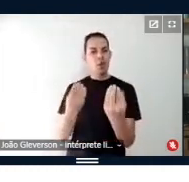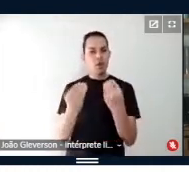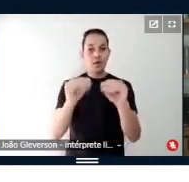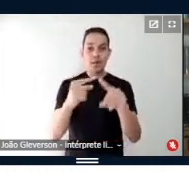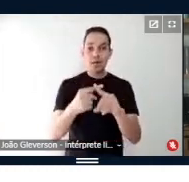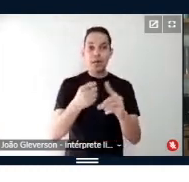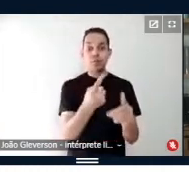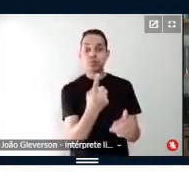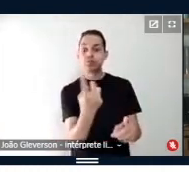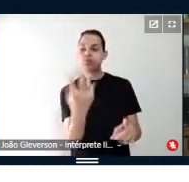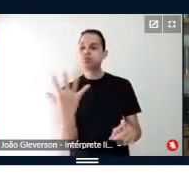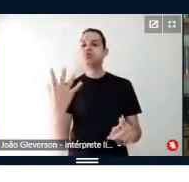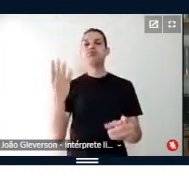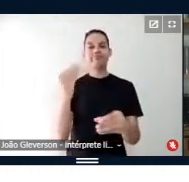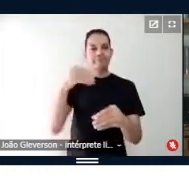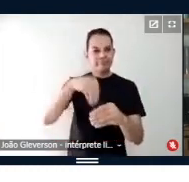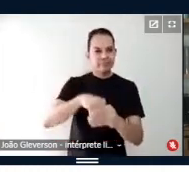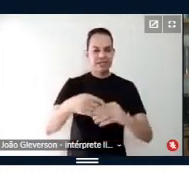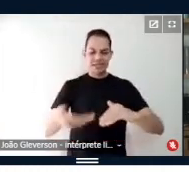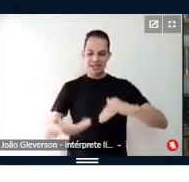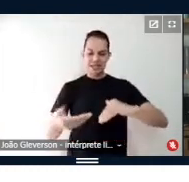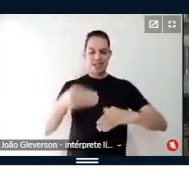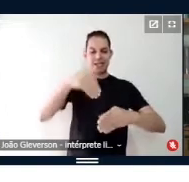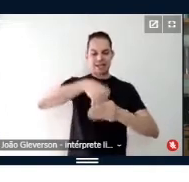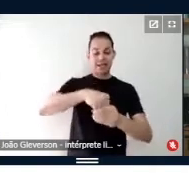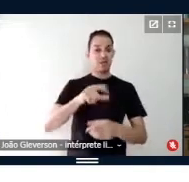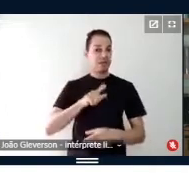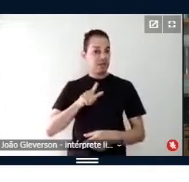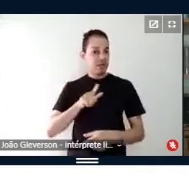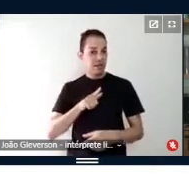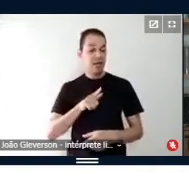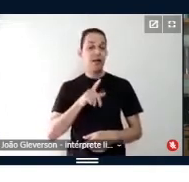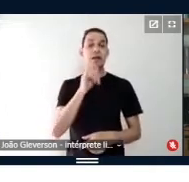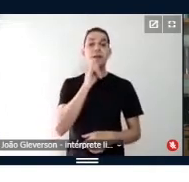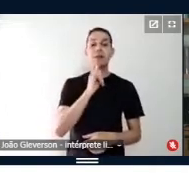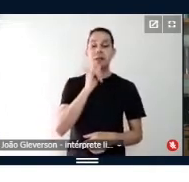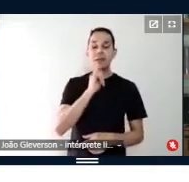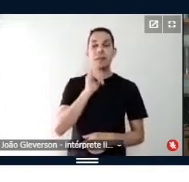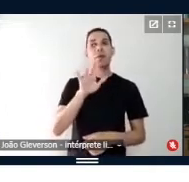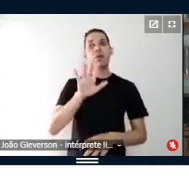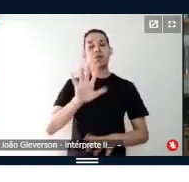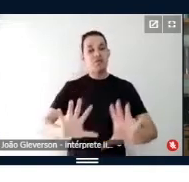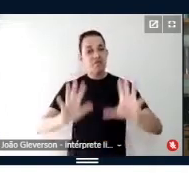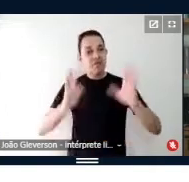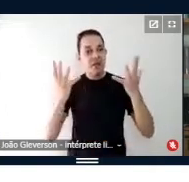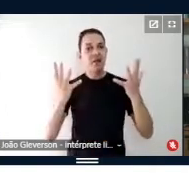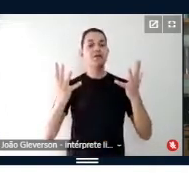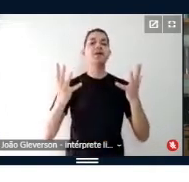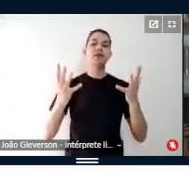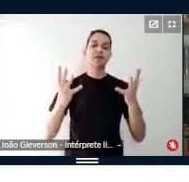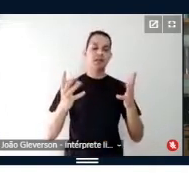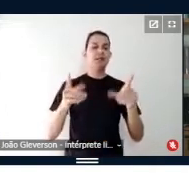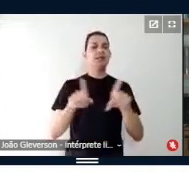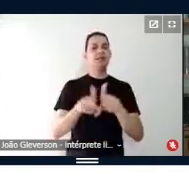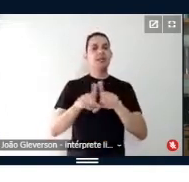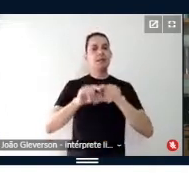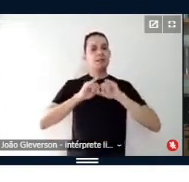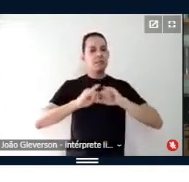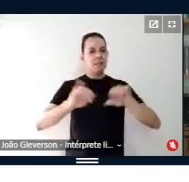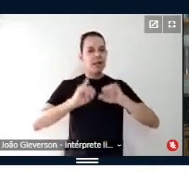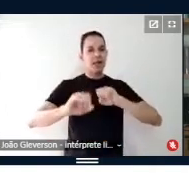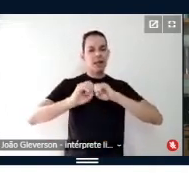setores dentro do Senado, dentro da Câmara. Uma das situações são eventos, lançamentos de campanhas educativas,